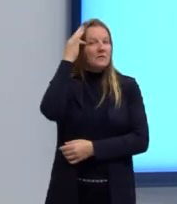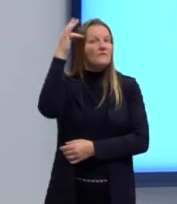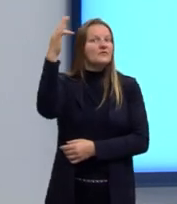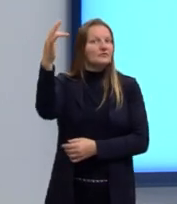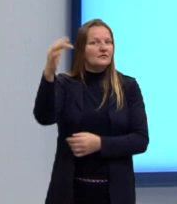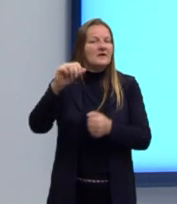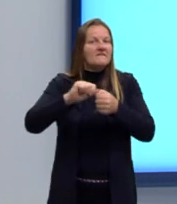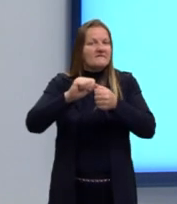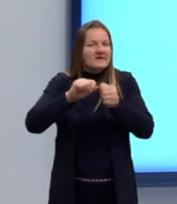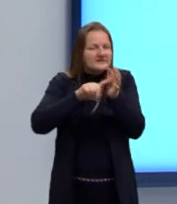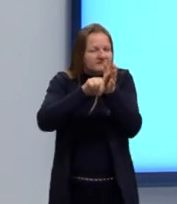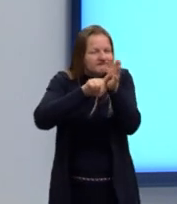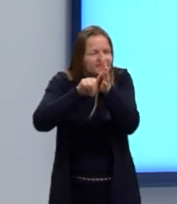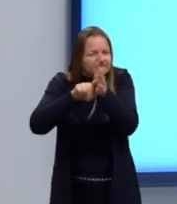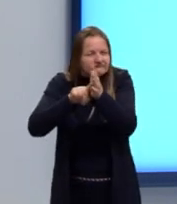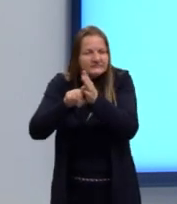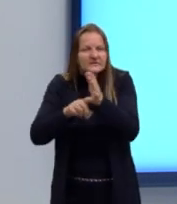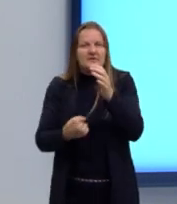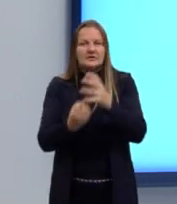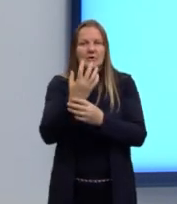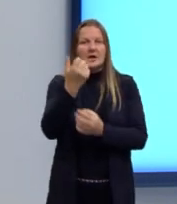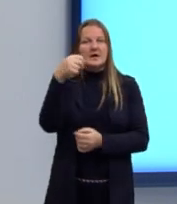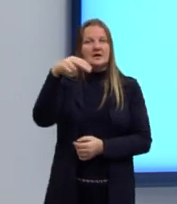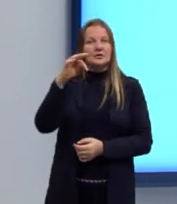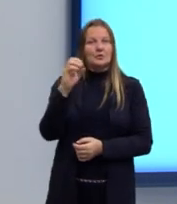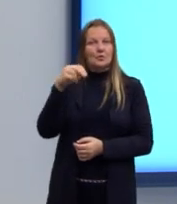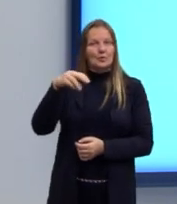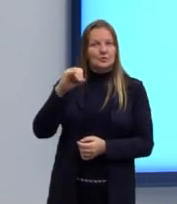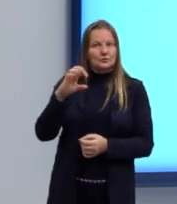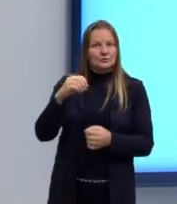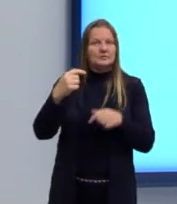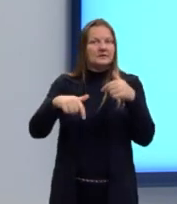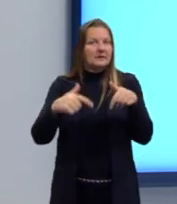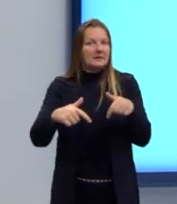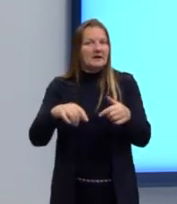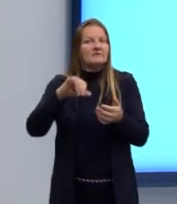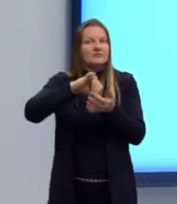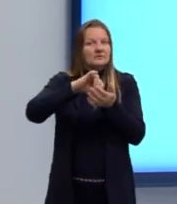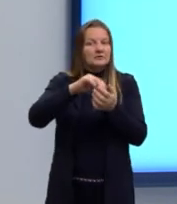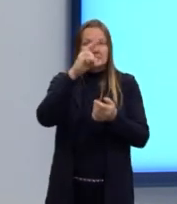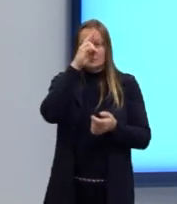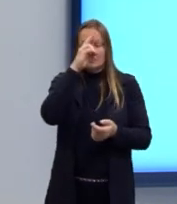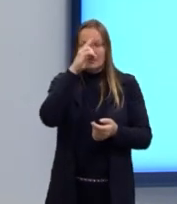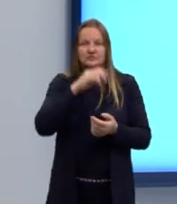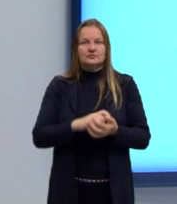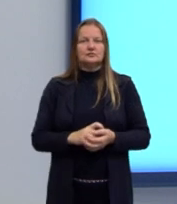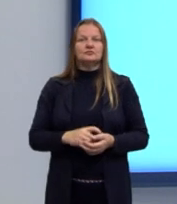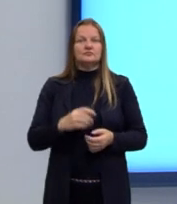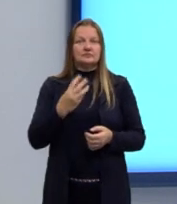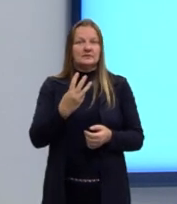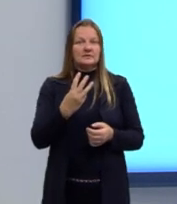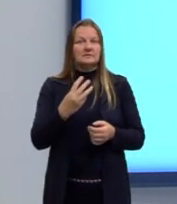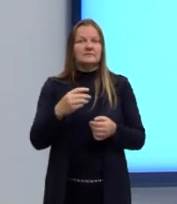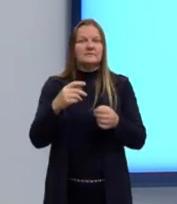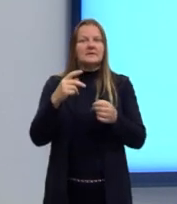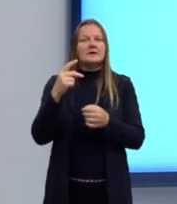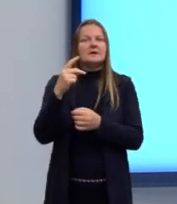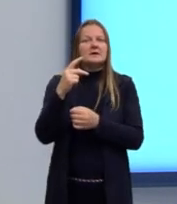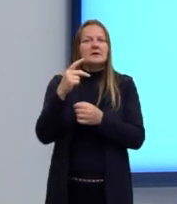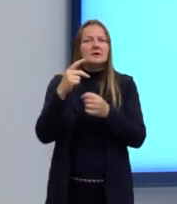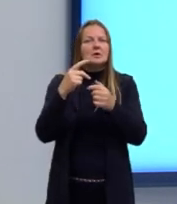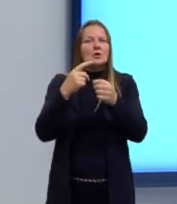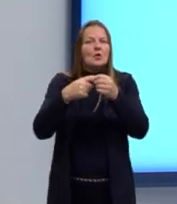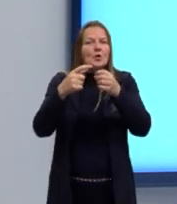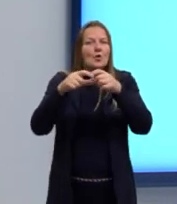que fez essa questão Professor Antônio que trabalhava no Centro de Ensino Médio três de Taguatinga